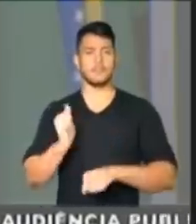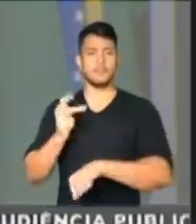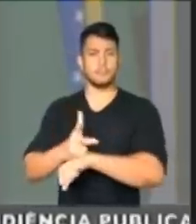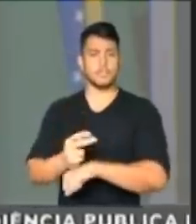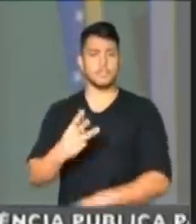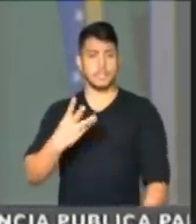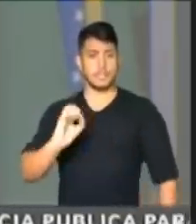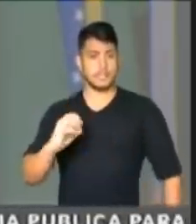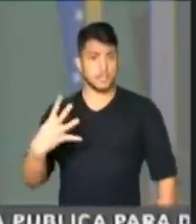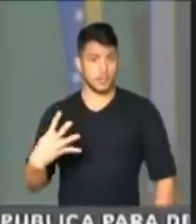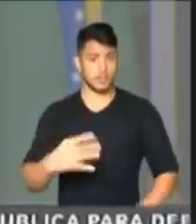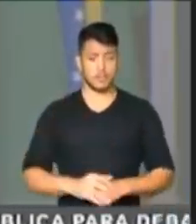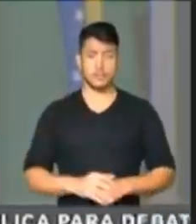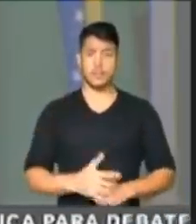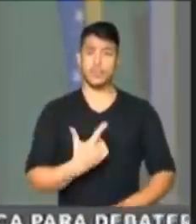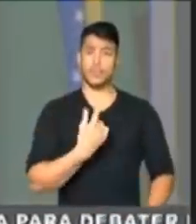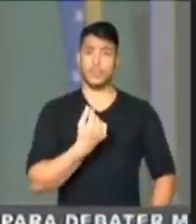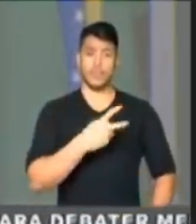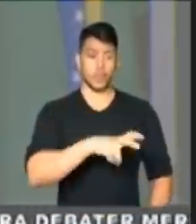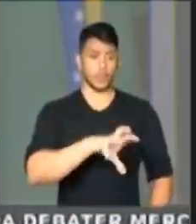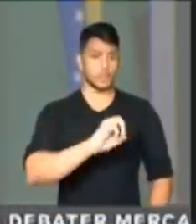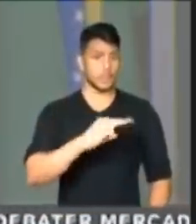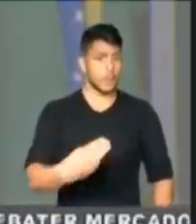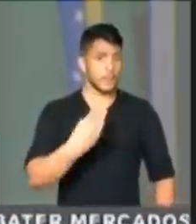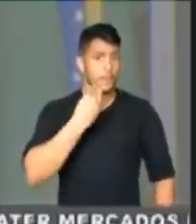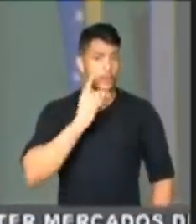que custa 50 milhões, ela quer pagar 80.